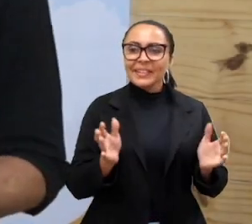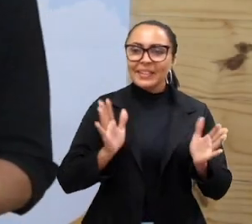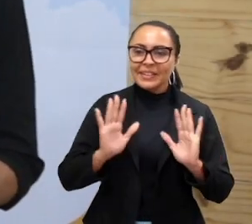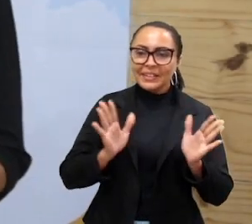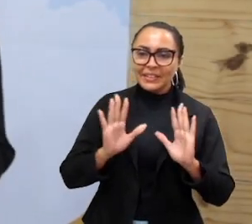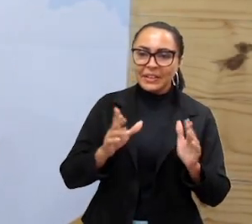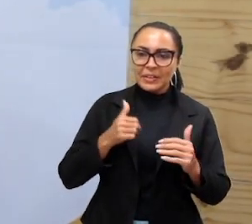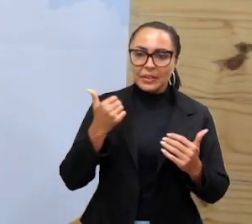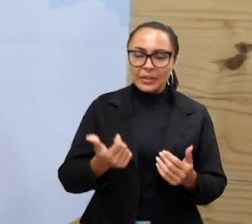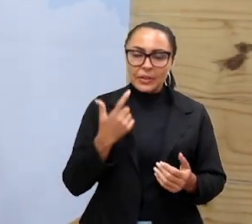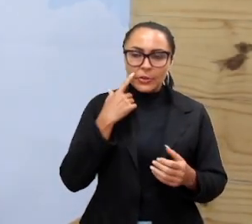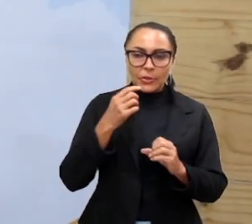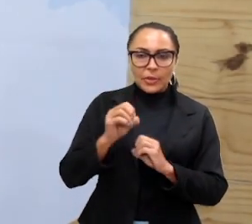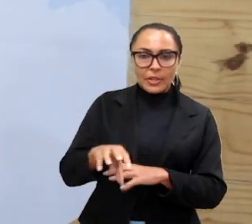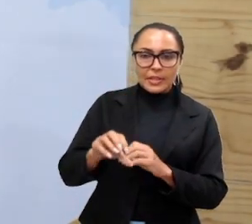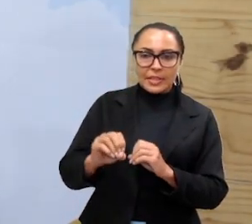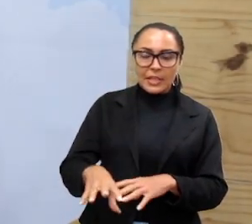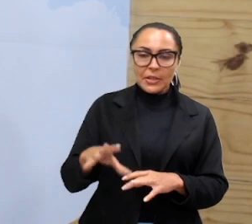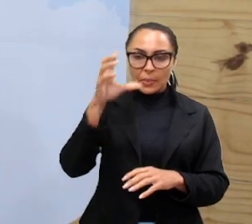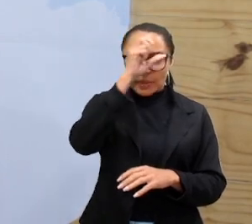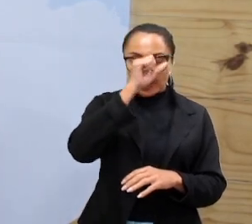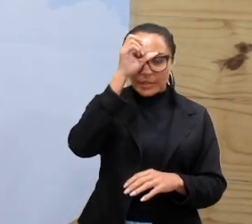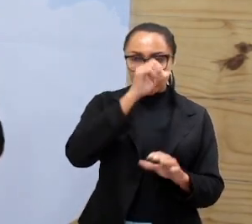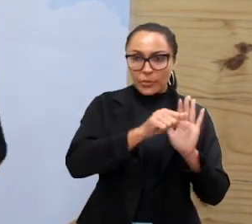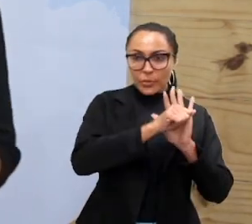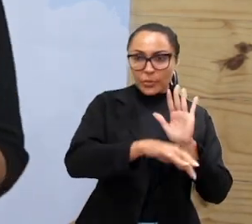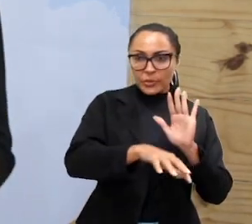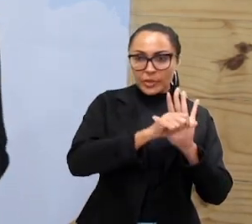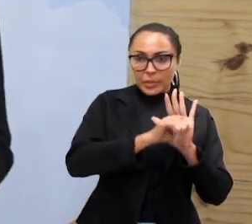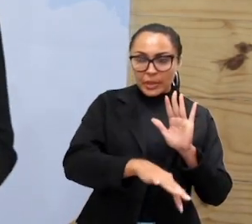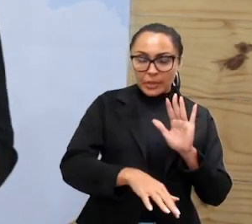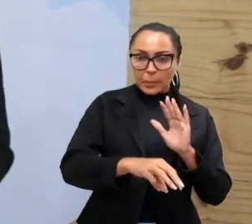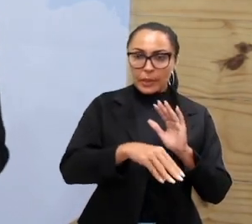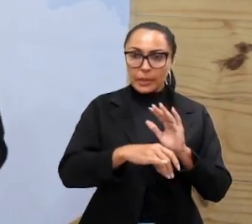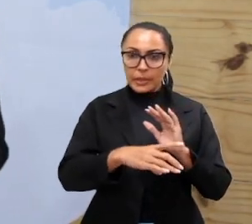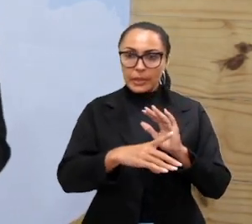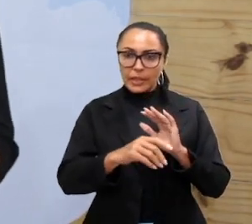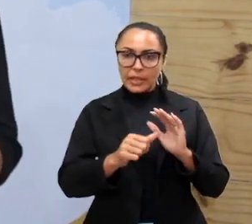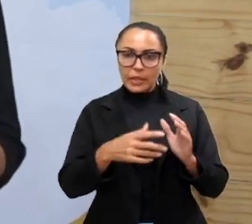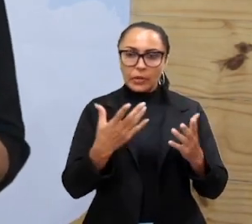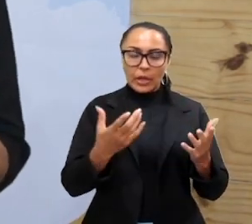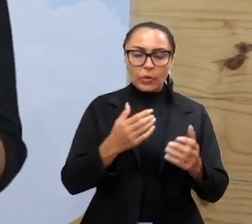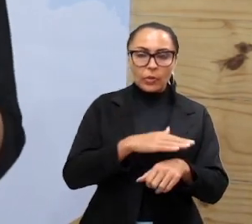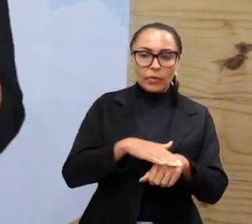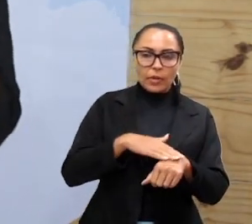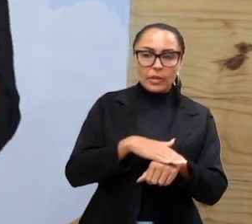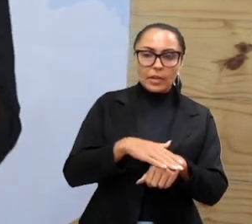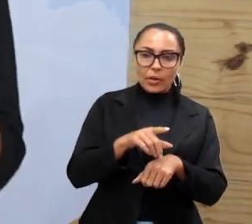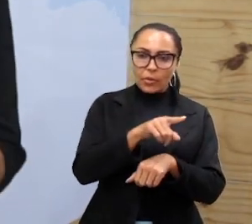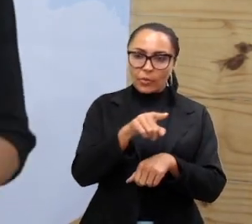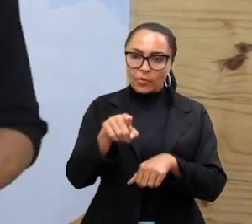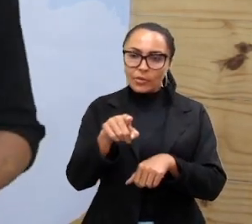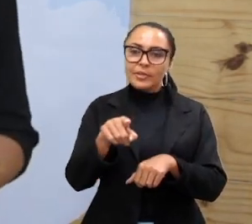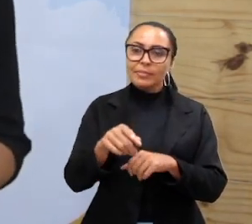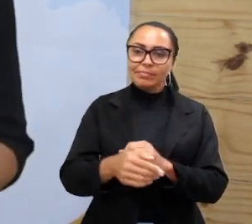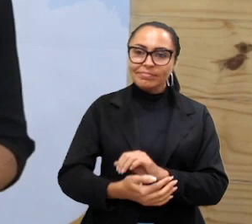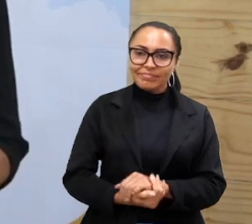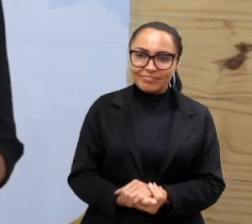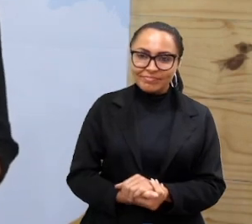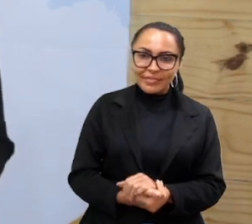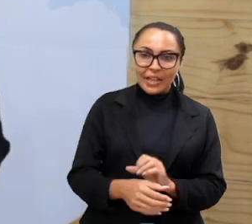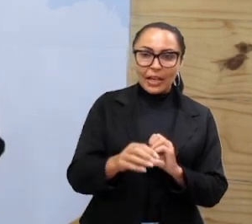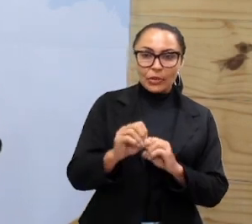Ensino e aprendizagem sobre multimídia ou sobre mídia, é sobre isso que eu quero conversar com você.